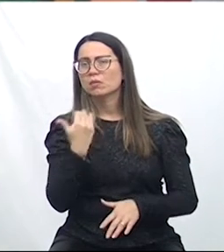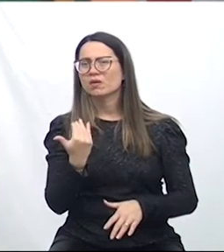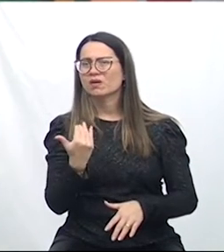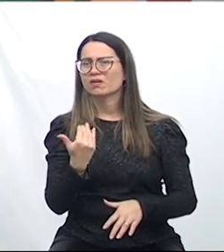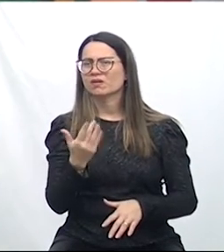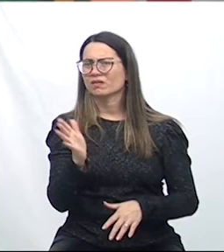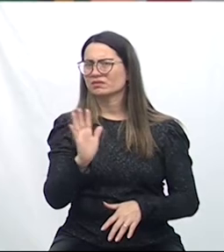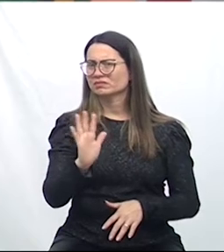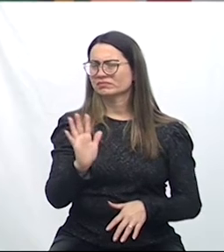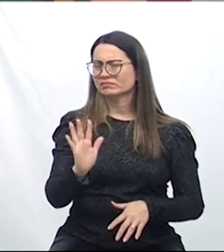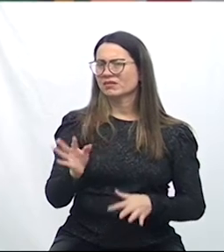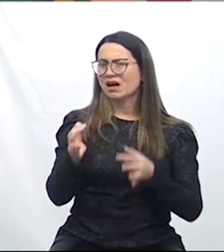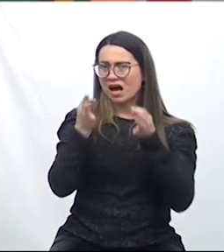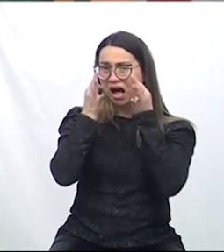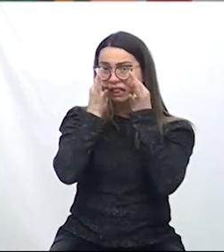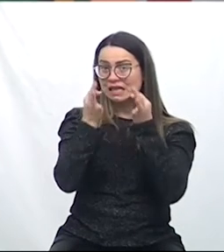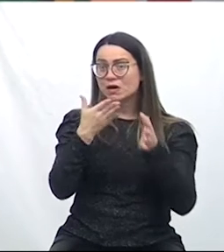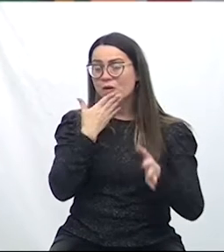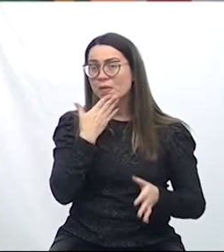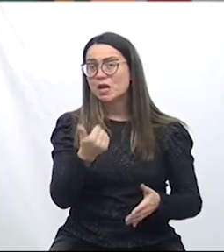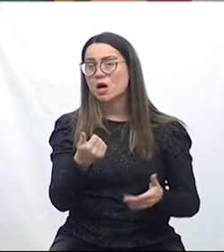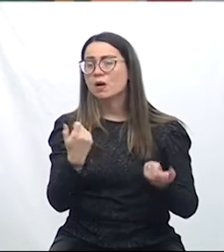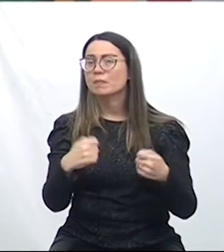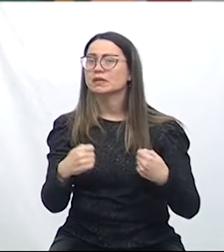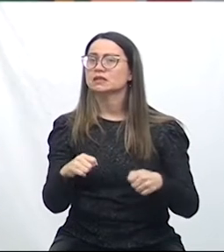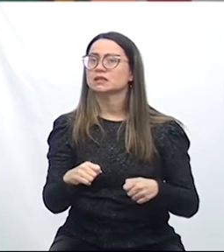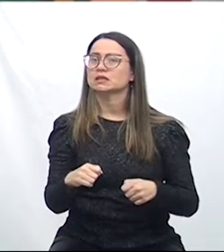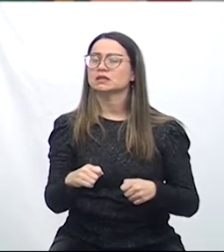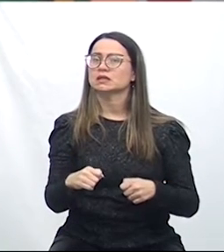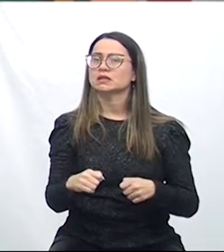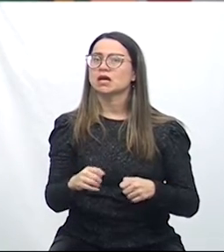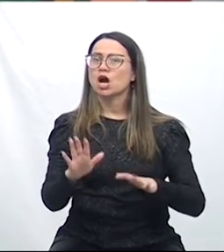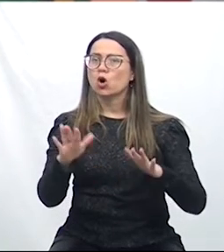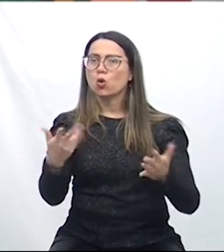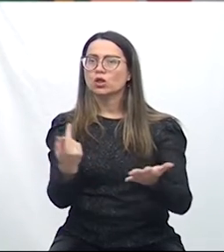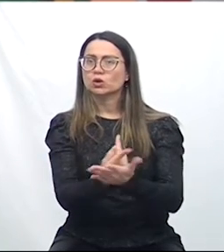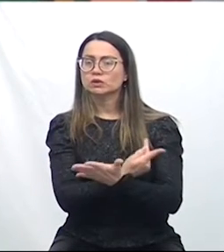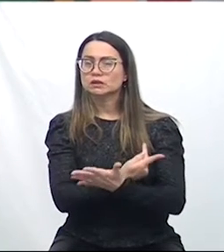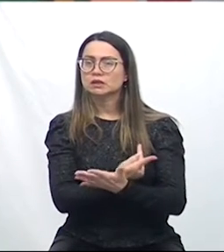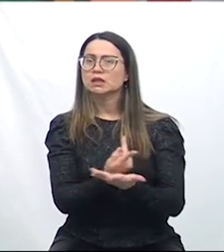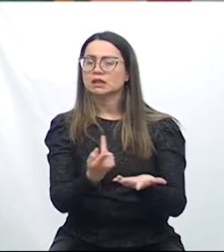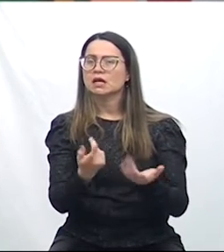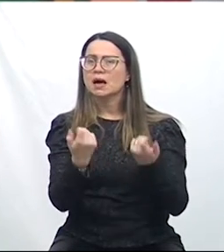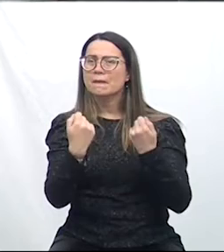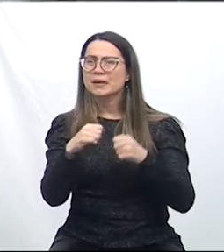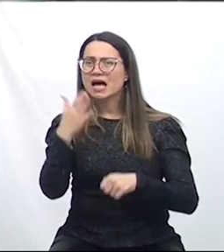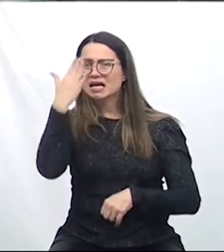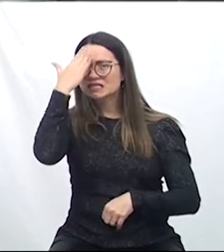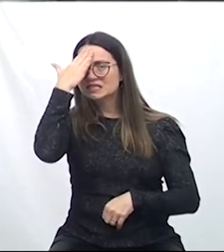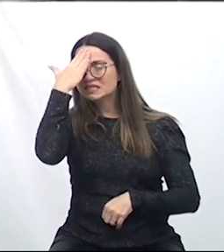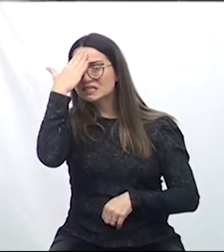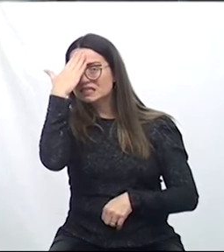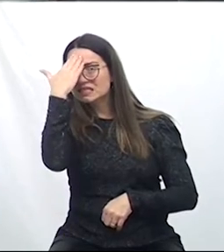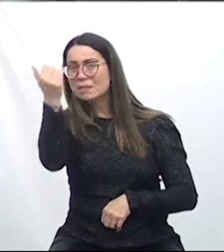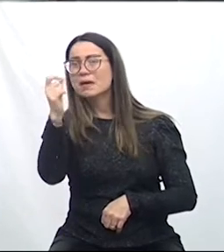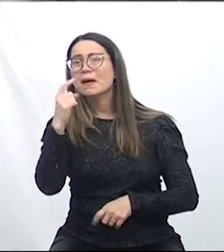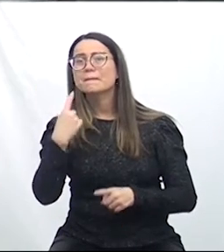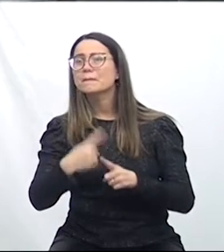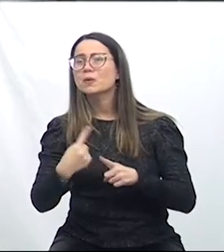famílias, quando tem esses casos, levem aos conhecimentos, procurem saber os motivos. Obrigado, senhor presidente.